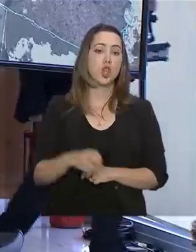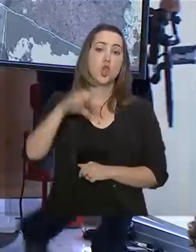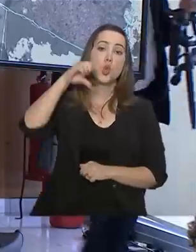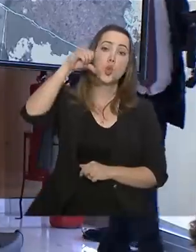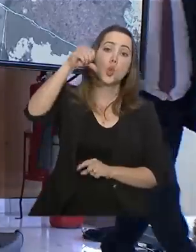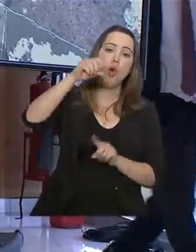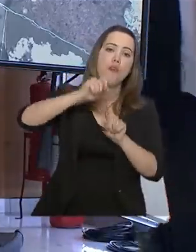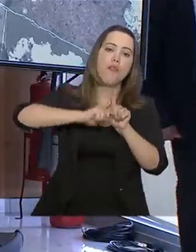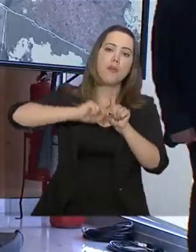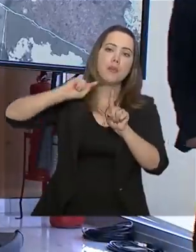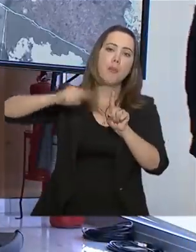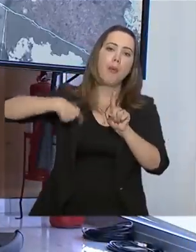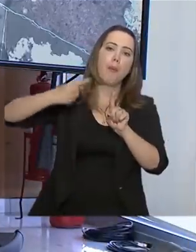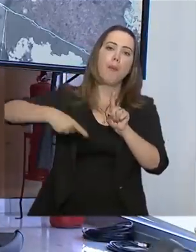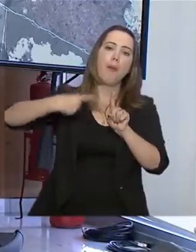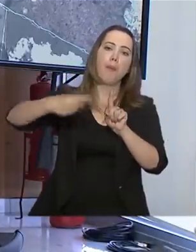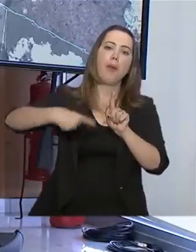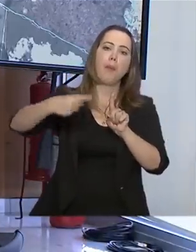depois